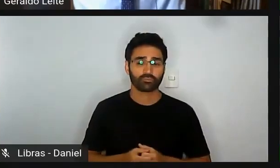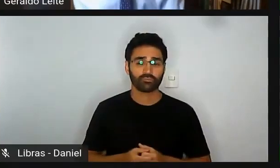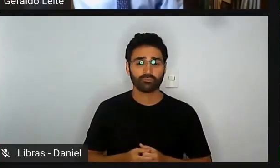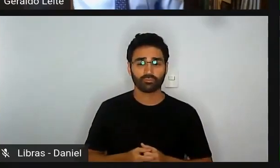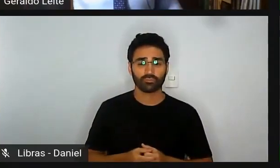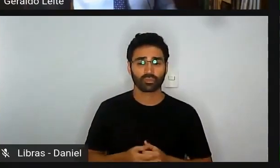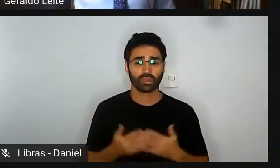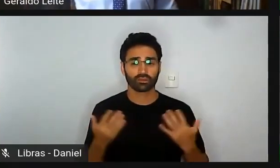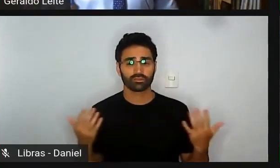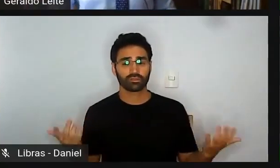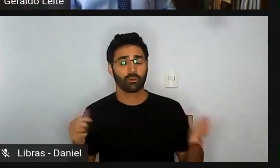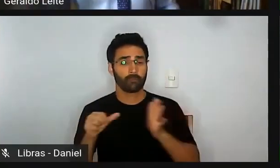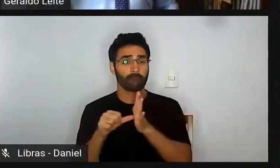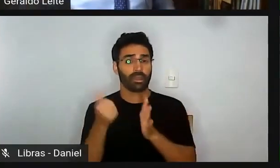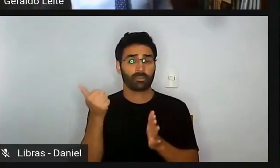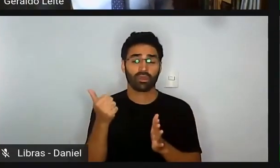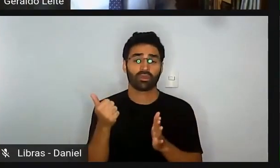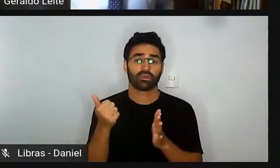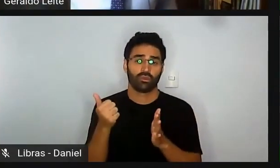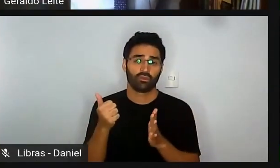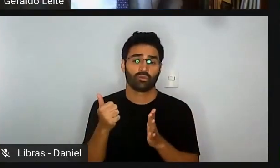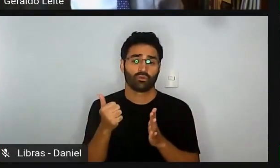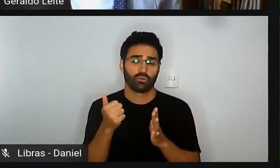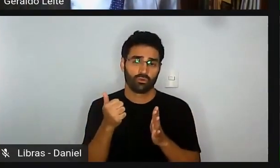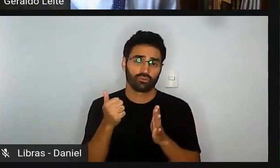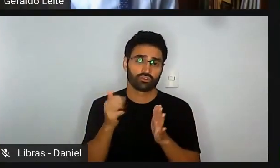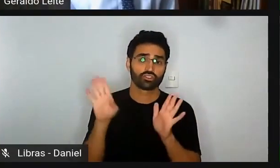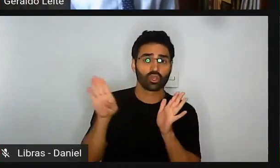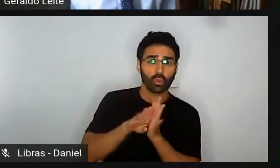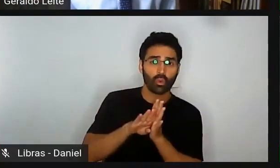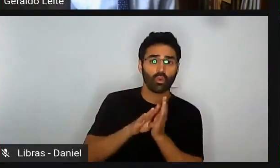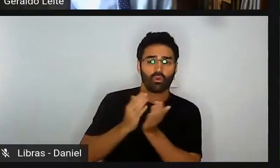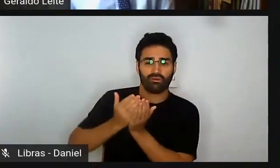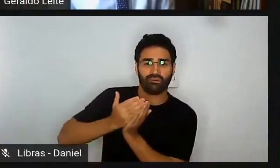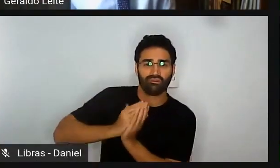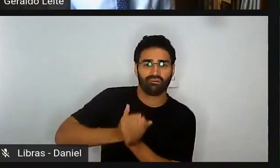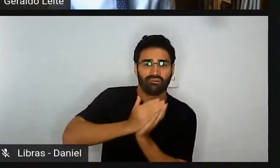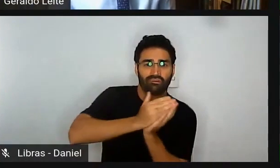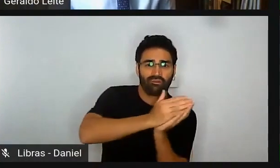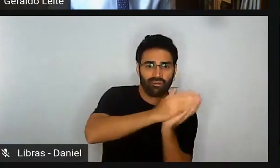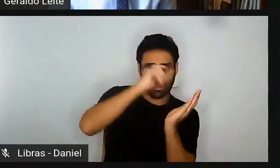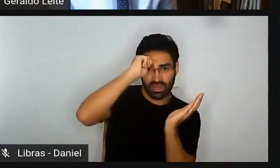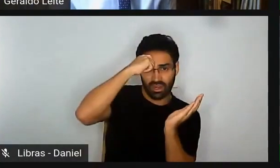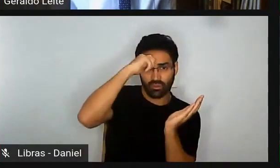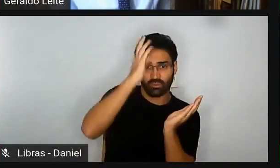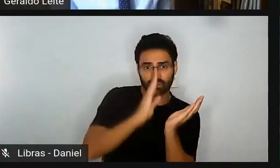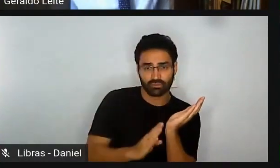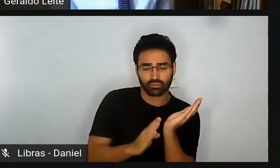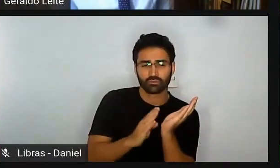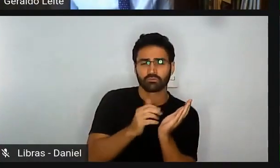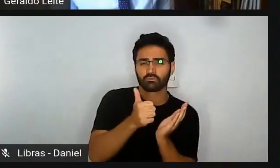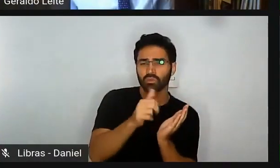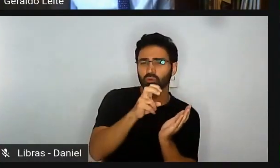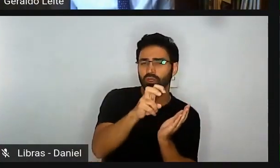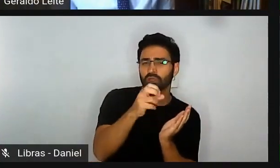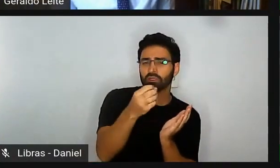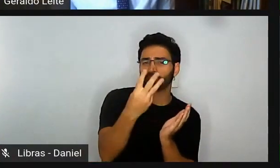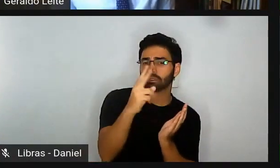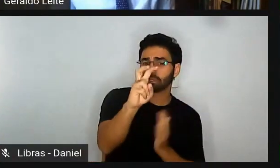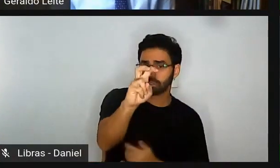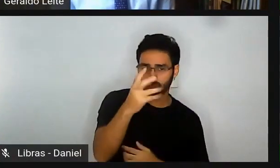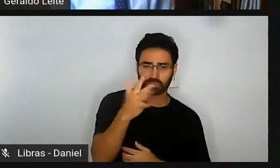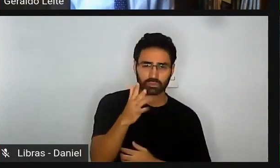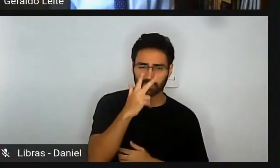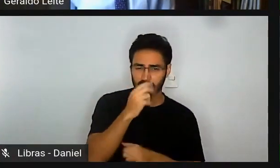os primeiros registros de chegadas de navios negreiros no Brasil é em torno de 1535.